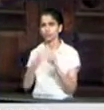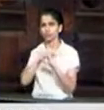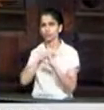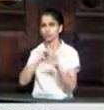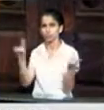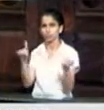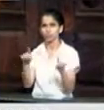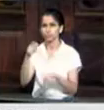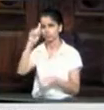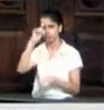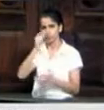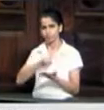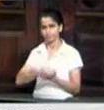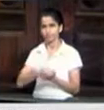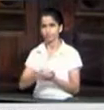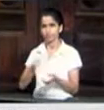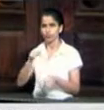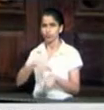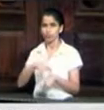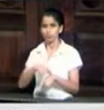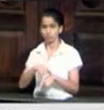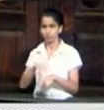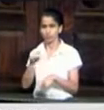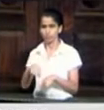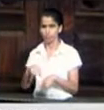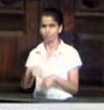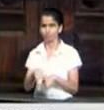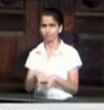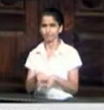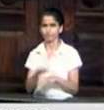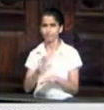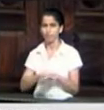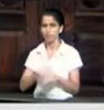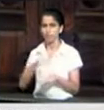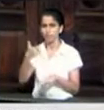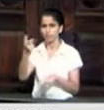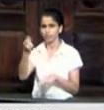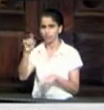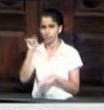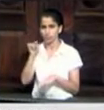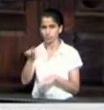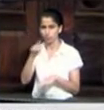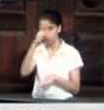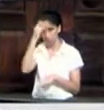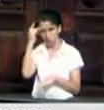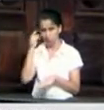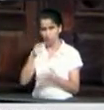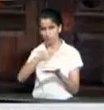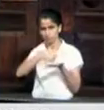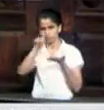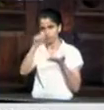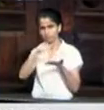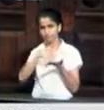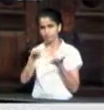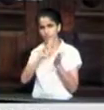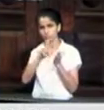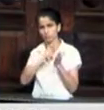esta decisão. Até o dia de hoje, presidente. Mais de 20.000 assinaturas. Foram